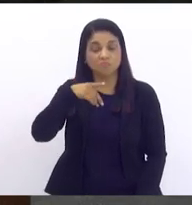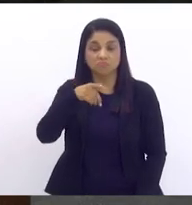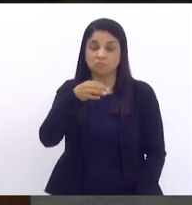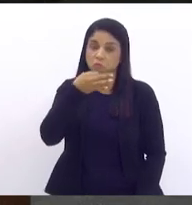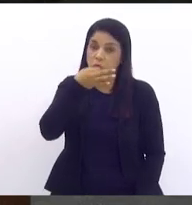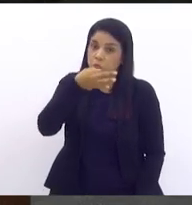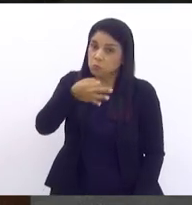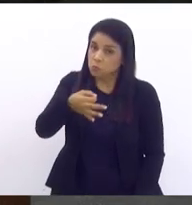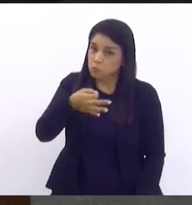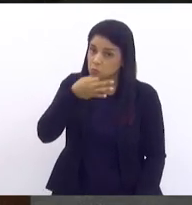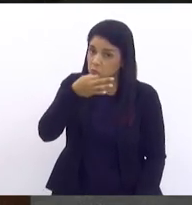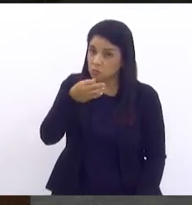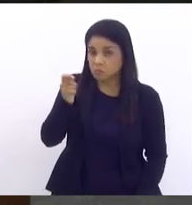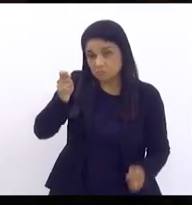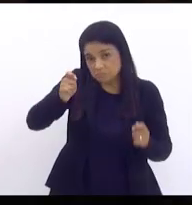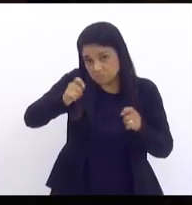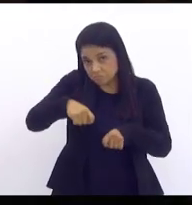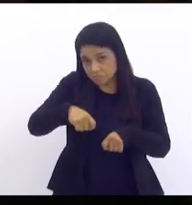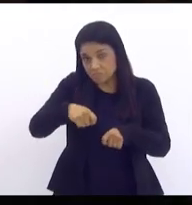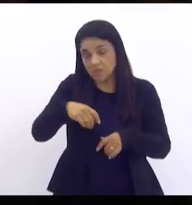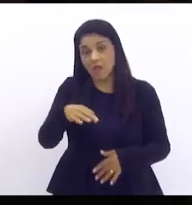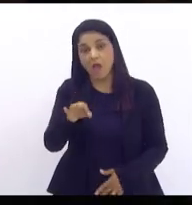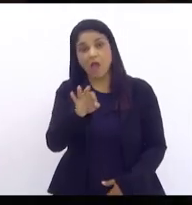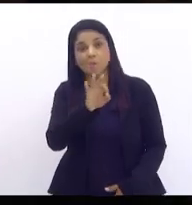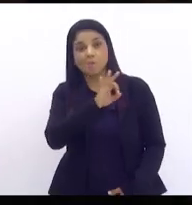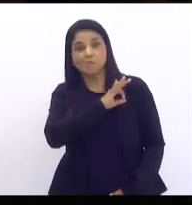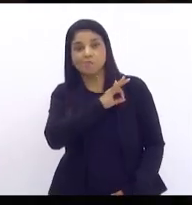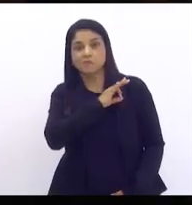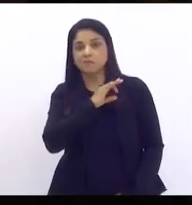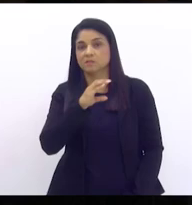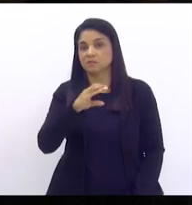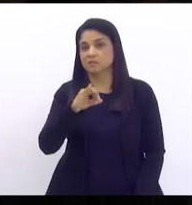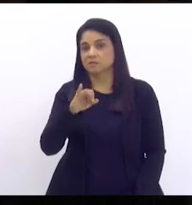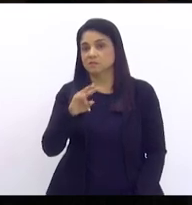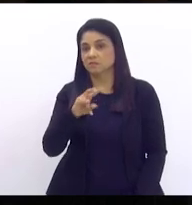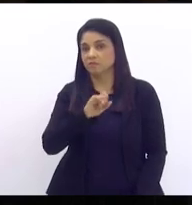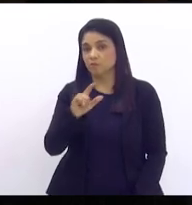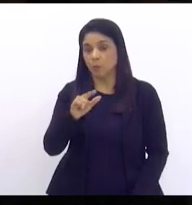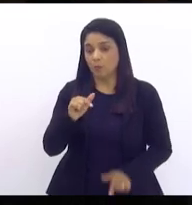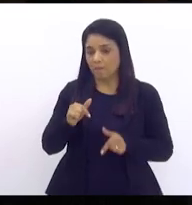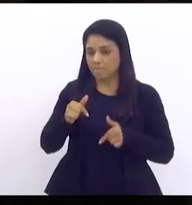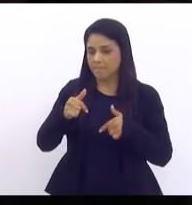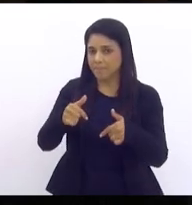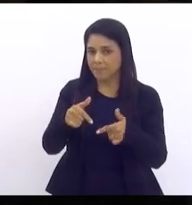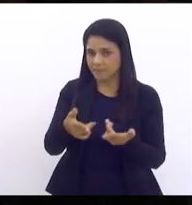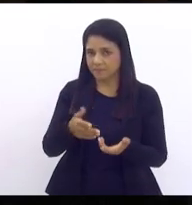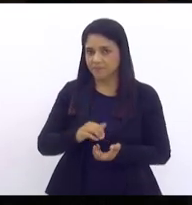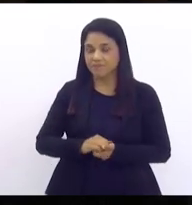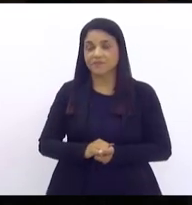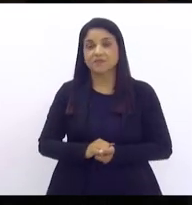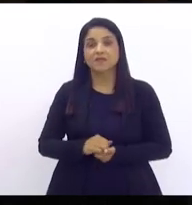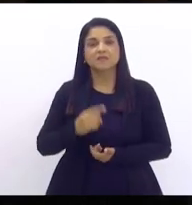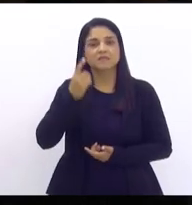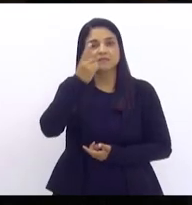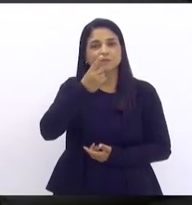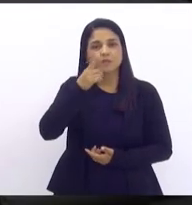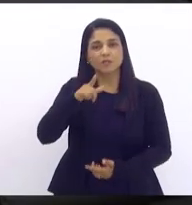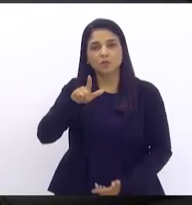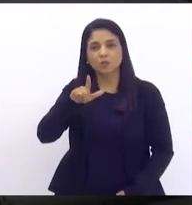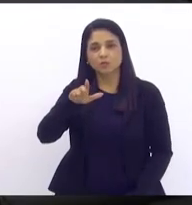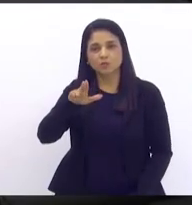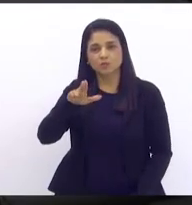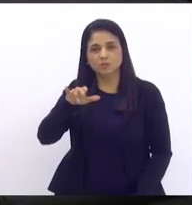sugestão à Polícia Civil para agir em relação a isso. Deputado Luiz Paulo. Pois não, deputada Lucinha. Eu